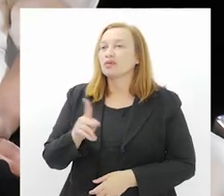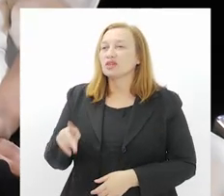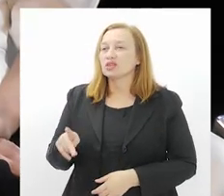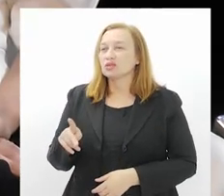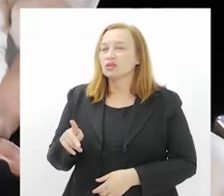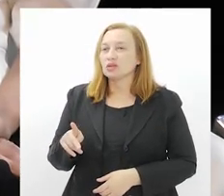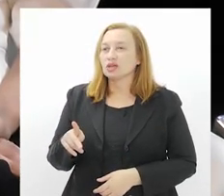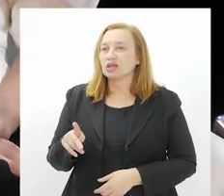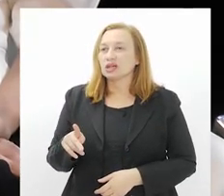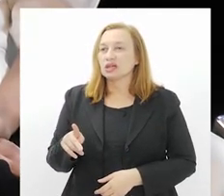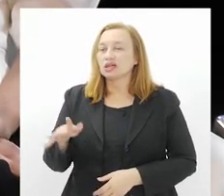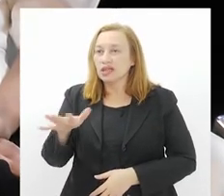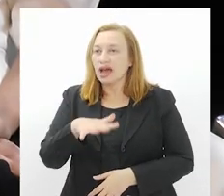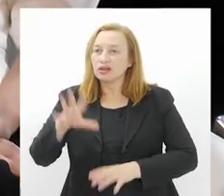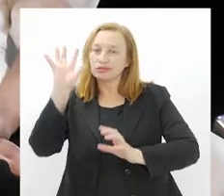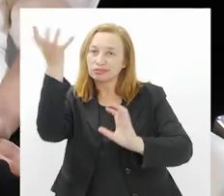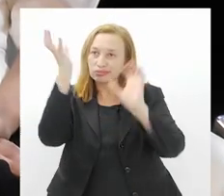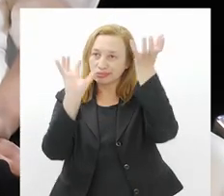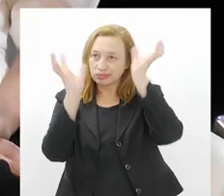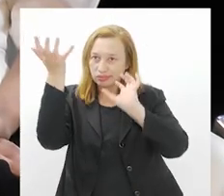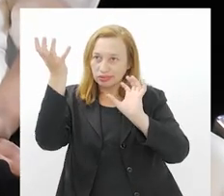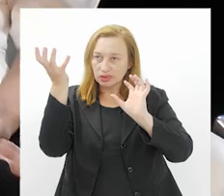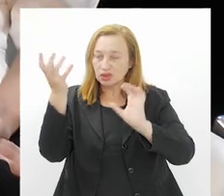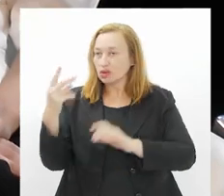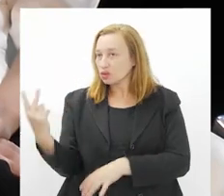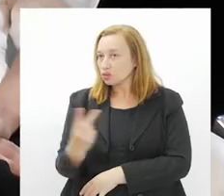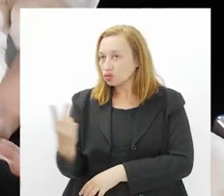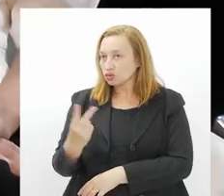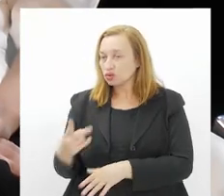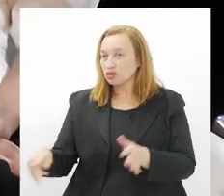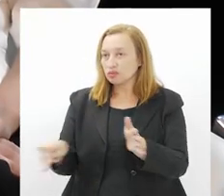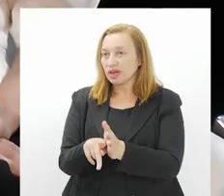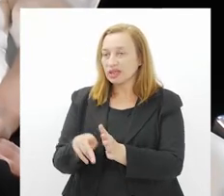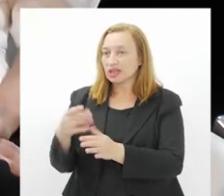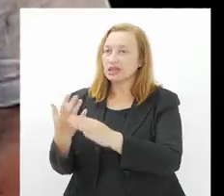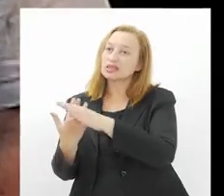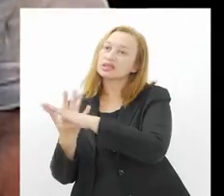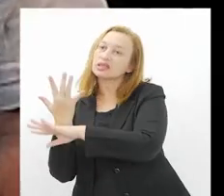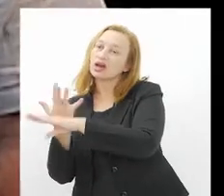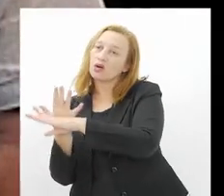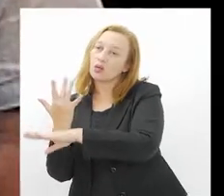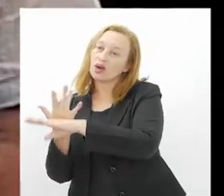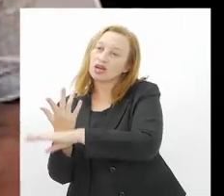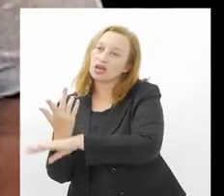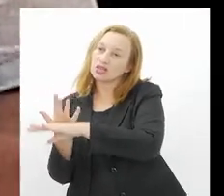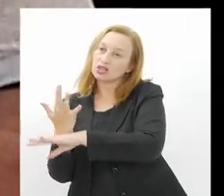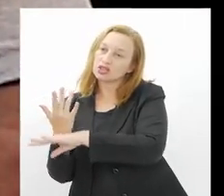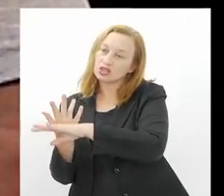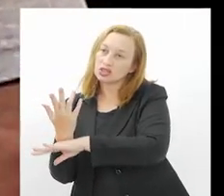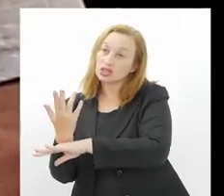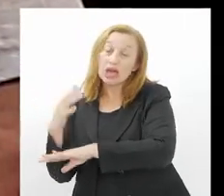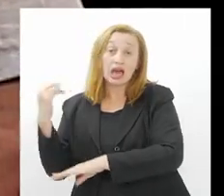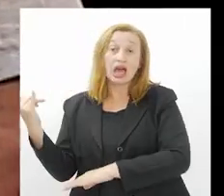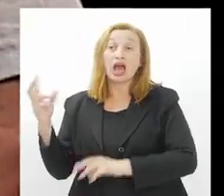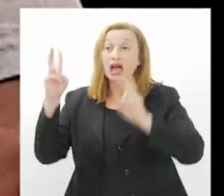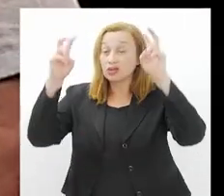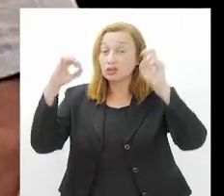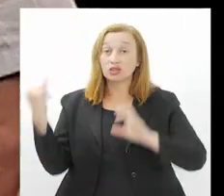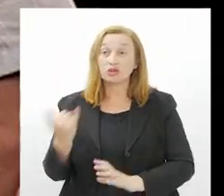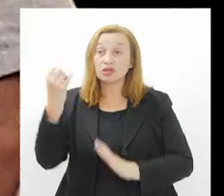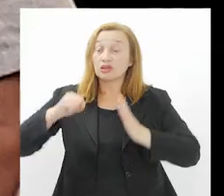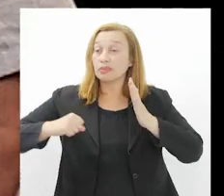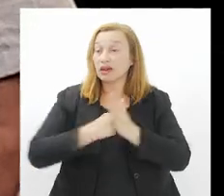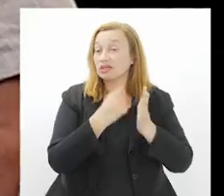sou Alessandro da área de oceanografia e a professora Luciana da área de meteorologia, ambos da UERJ,